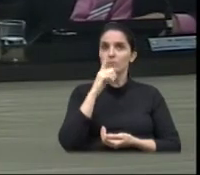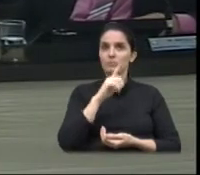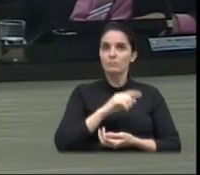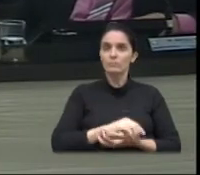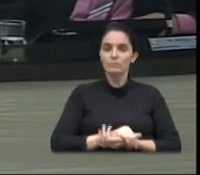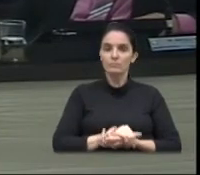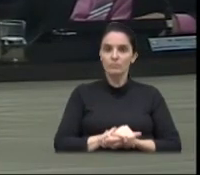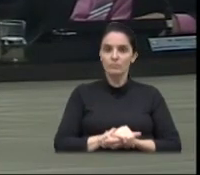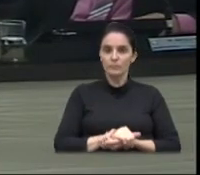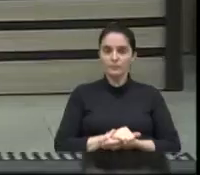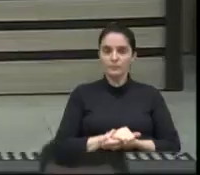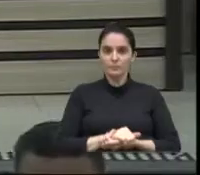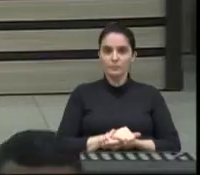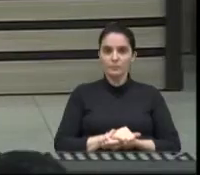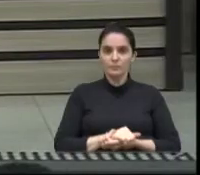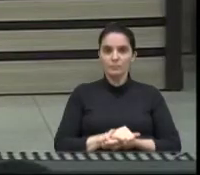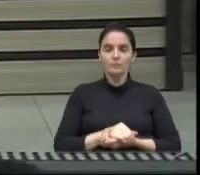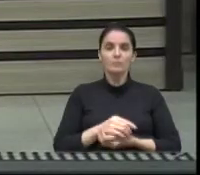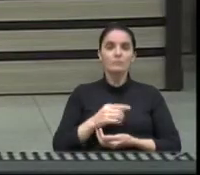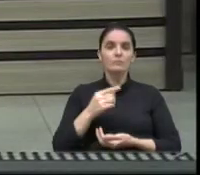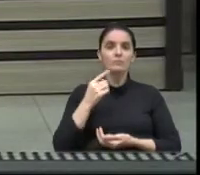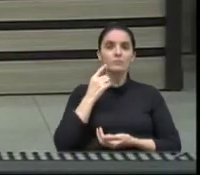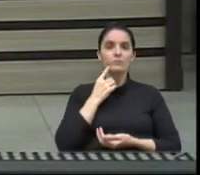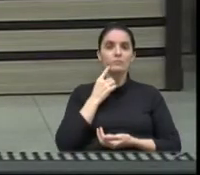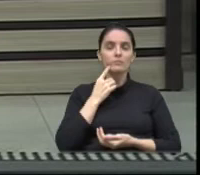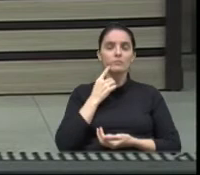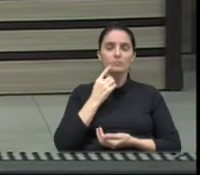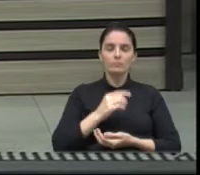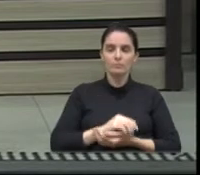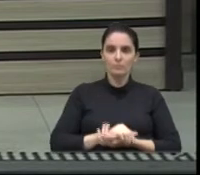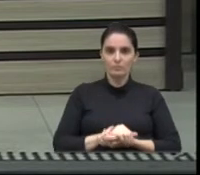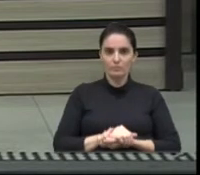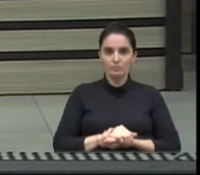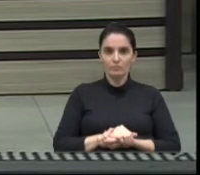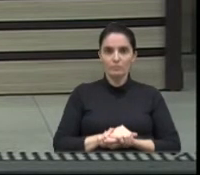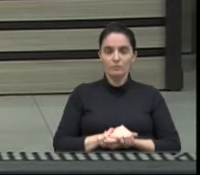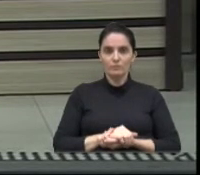senhor presidente. Cleiton.